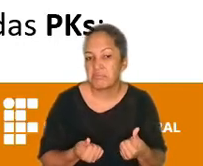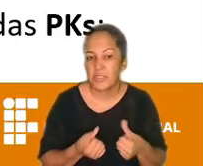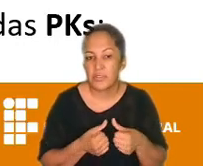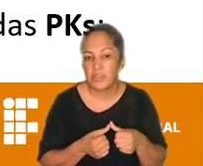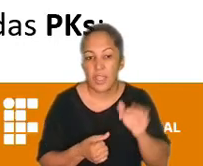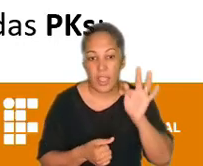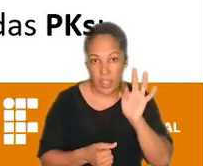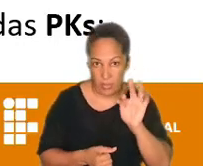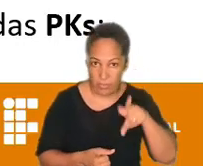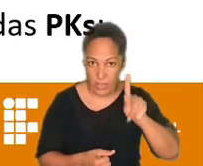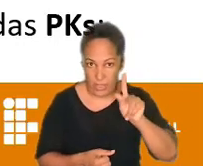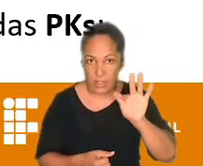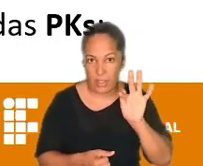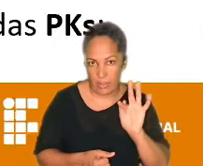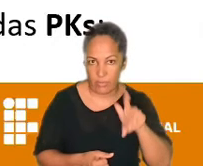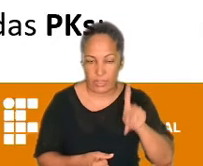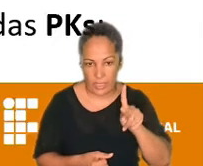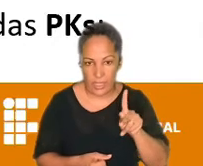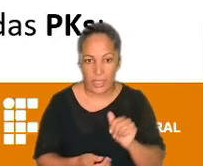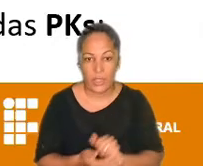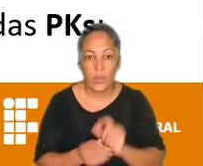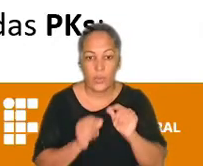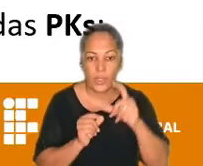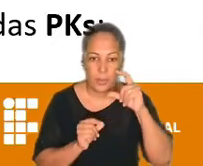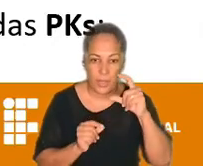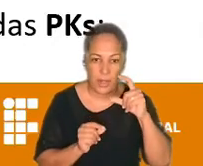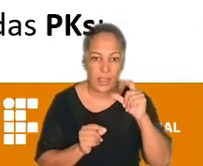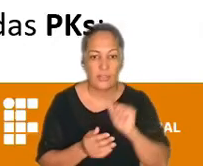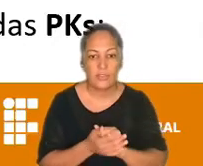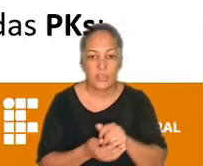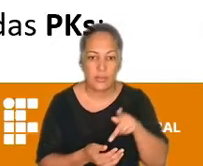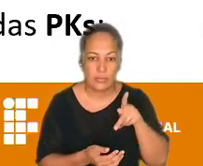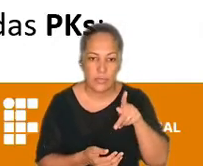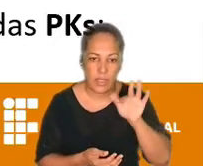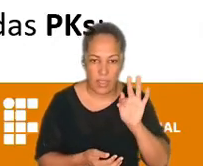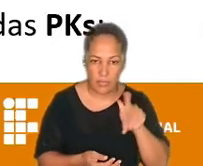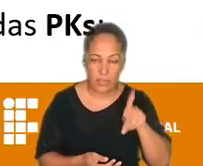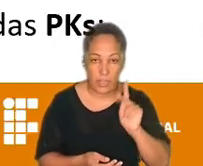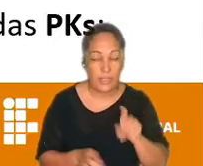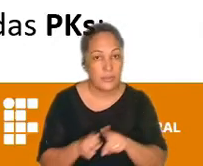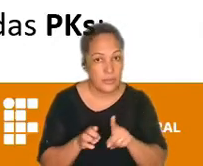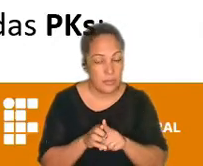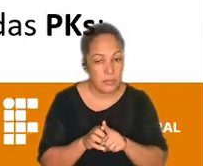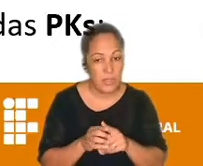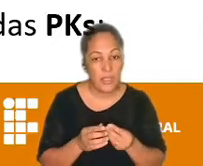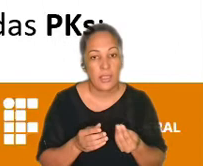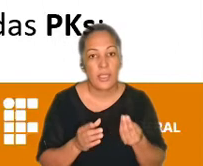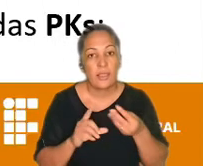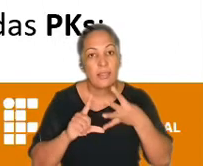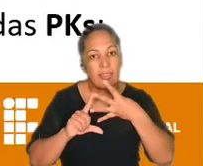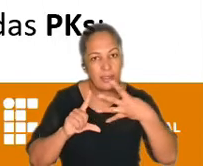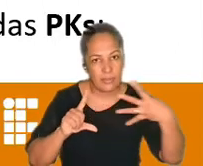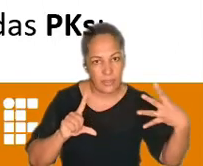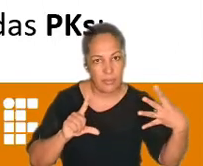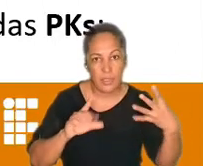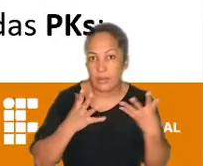é a abreviação, né, de foreign key, tá bom? É um atributo criado na tabela que recebe o